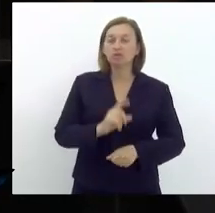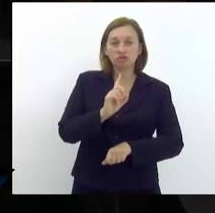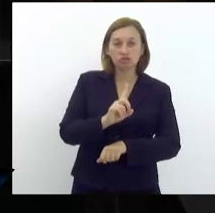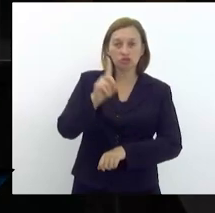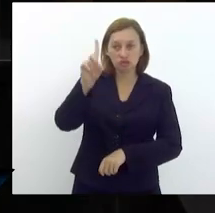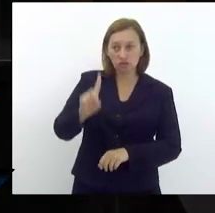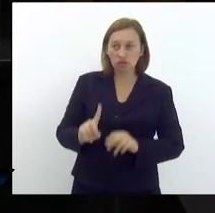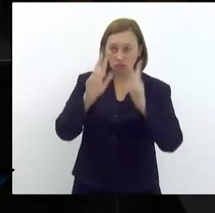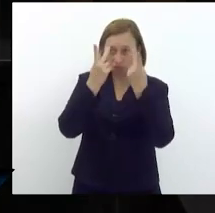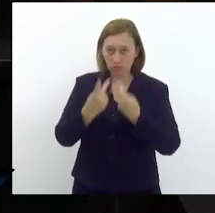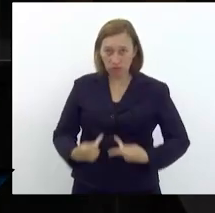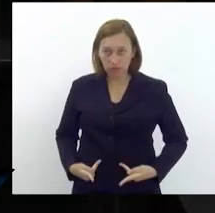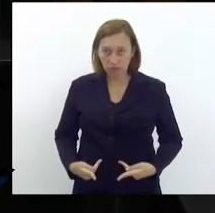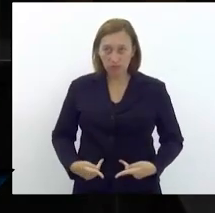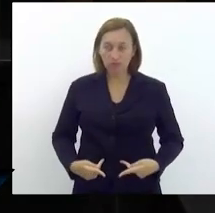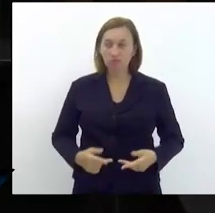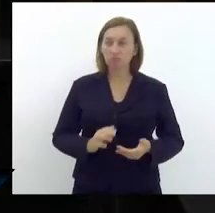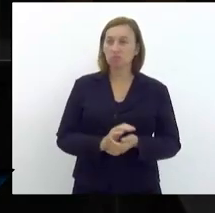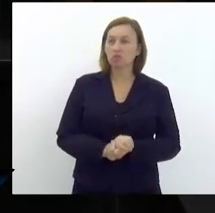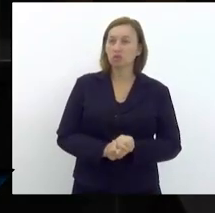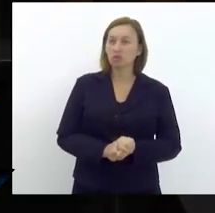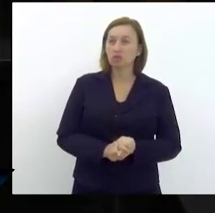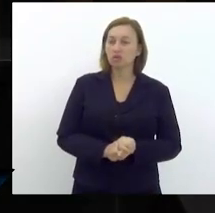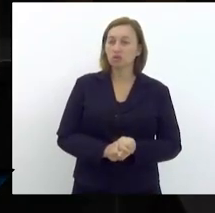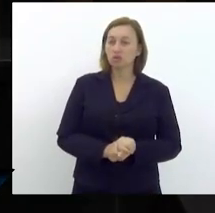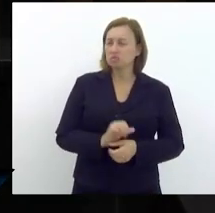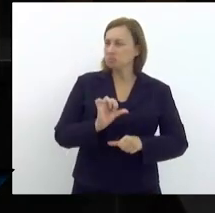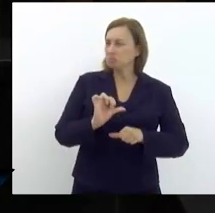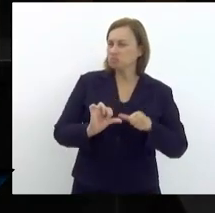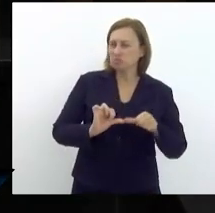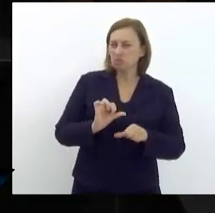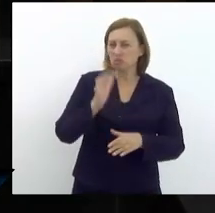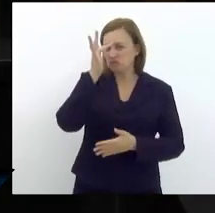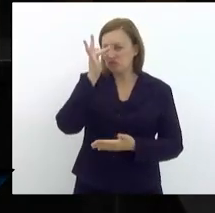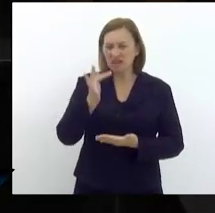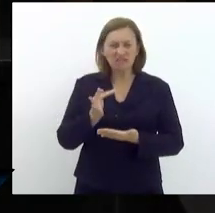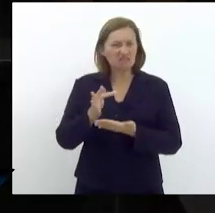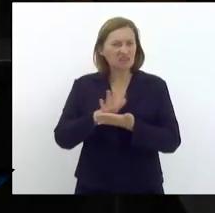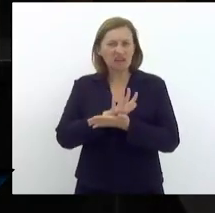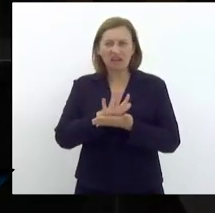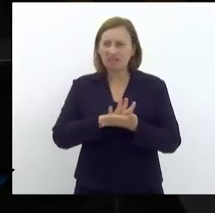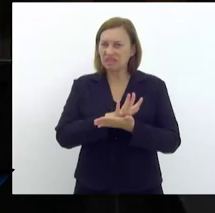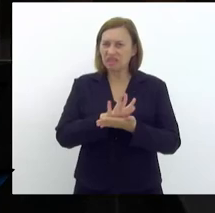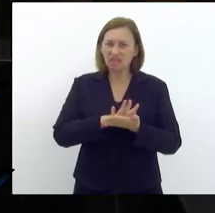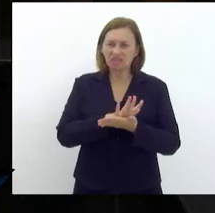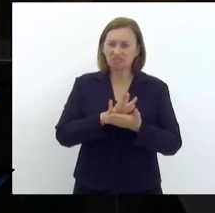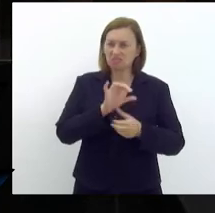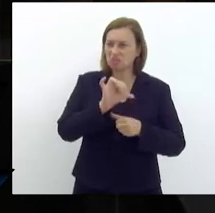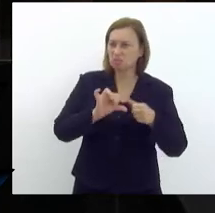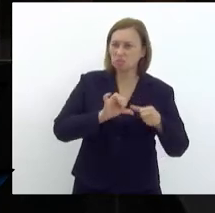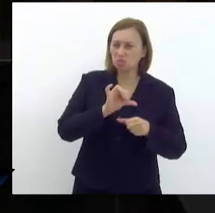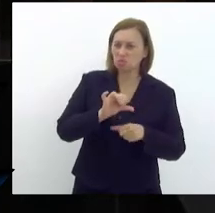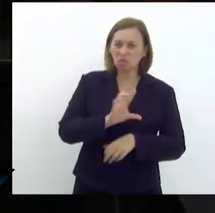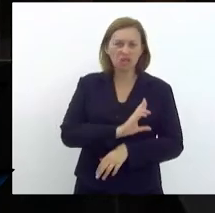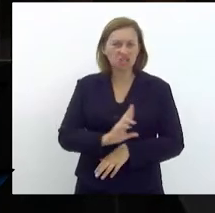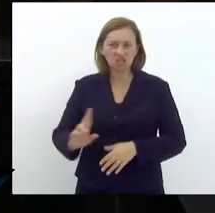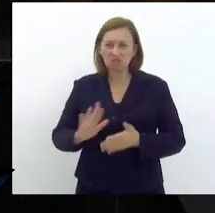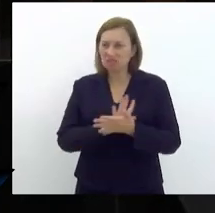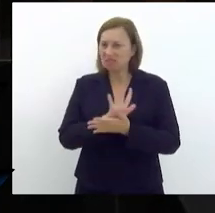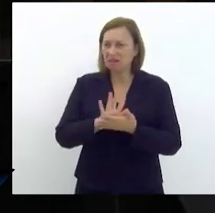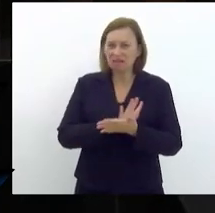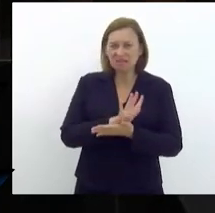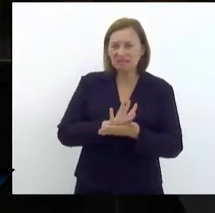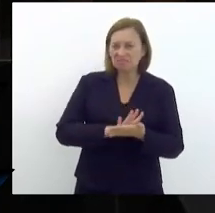humanos sem mudar a sua fé sem mudar a sua religiosidade